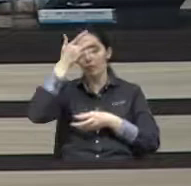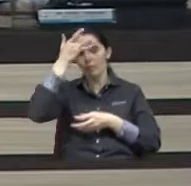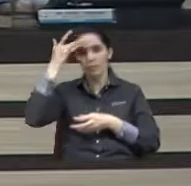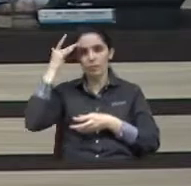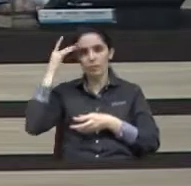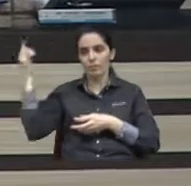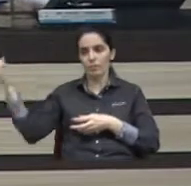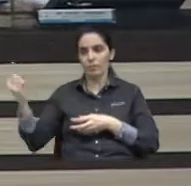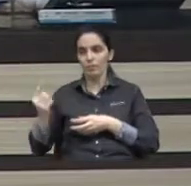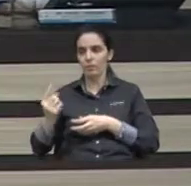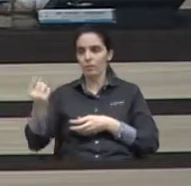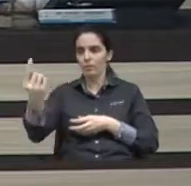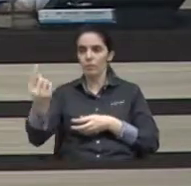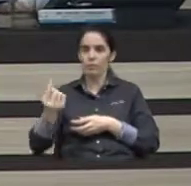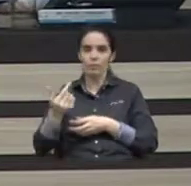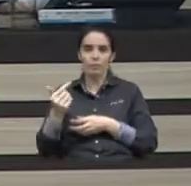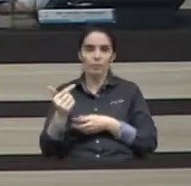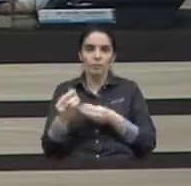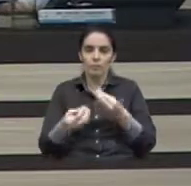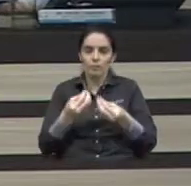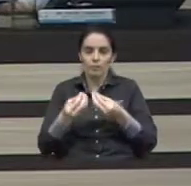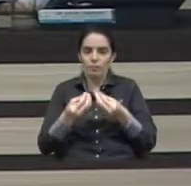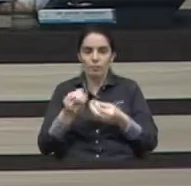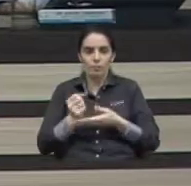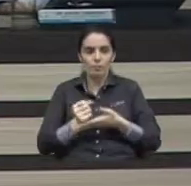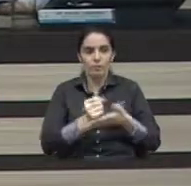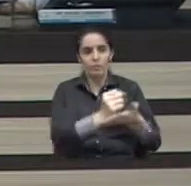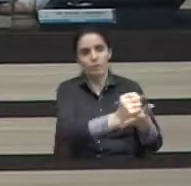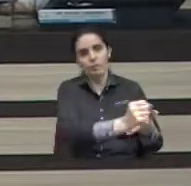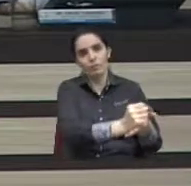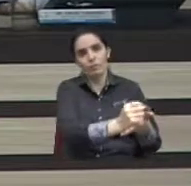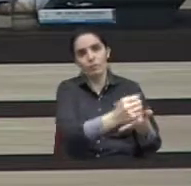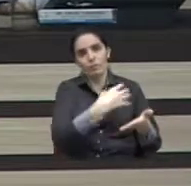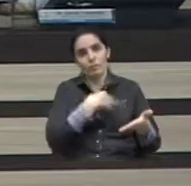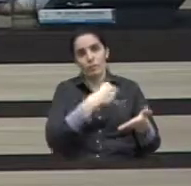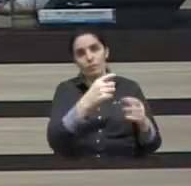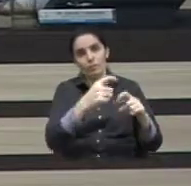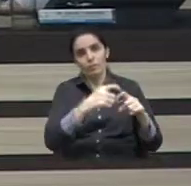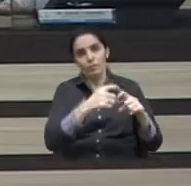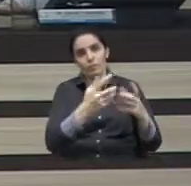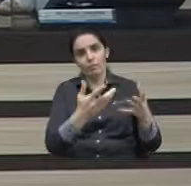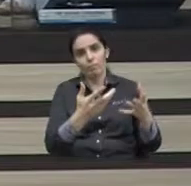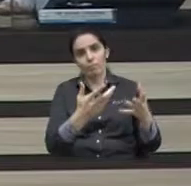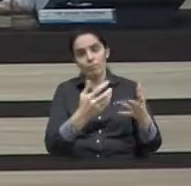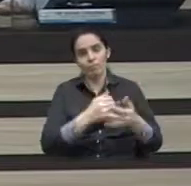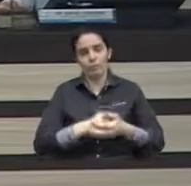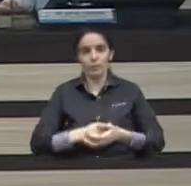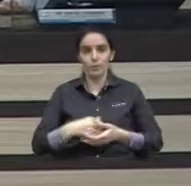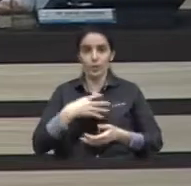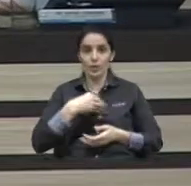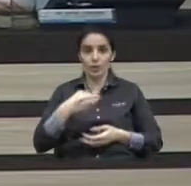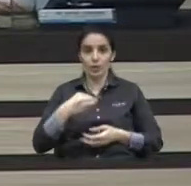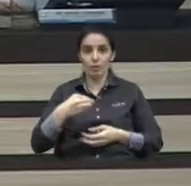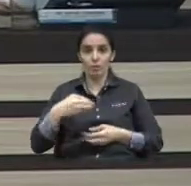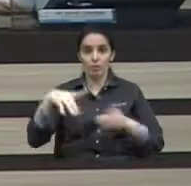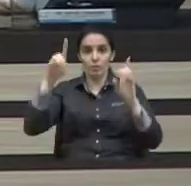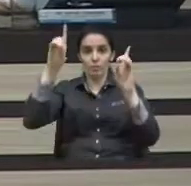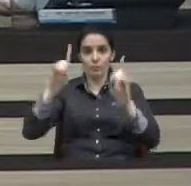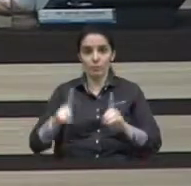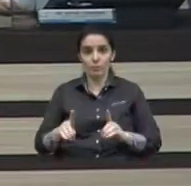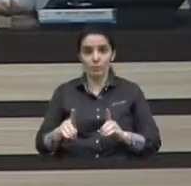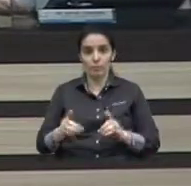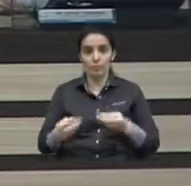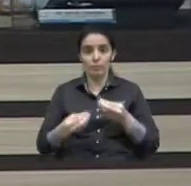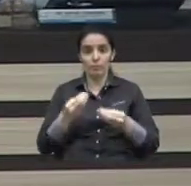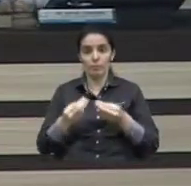não tinham condições de levar os seus filhos no médico. Pessoas tinham os filhos com deficiência e como que elas